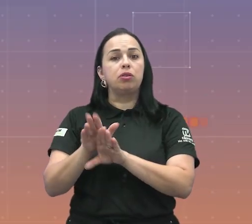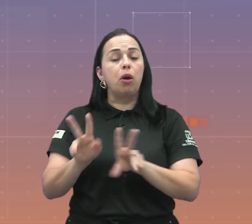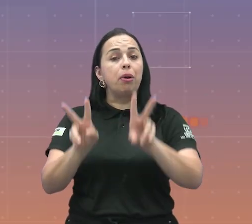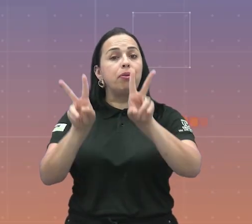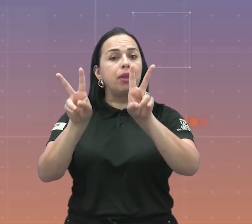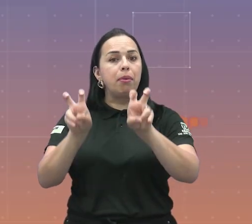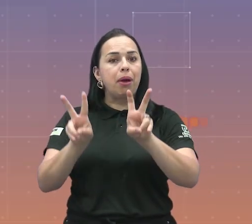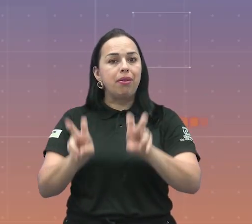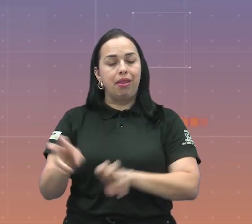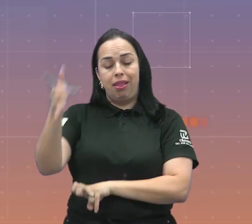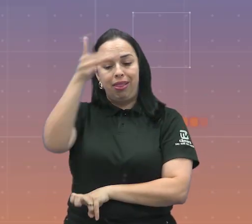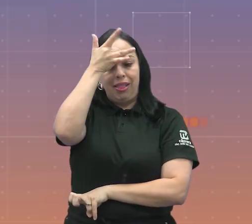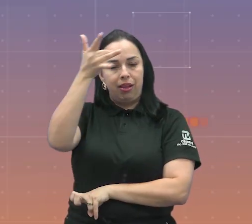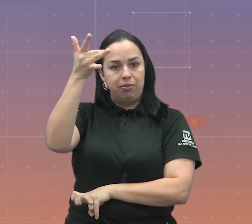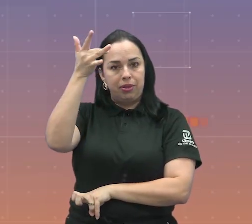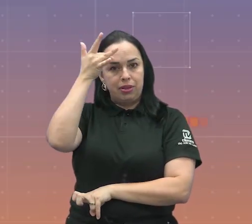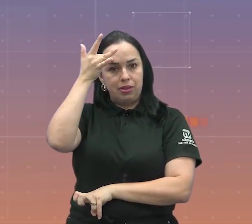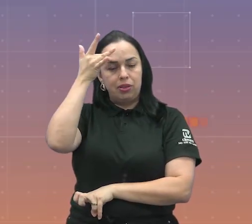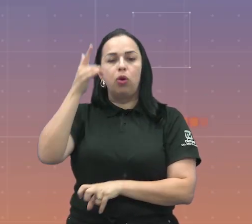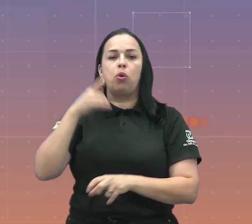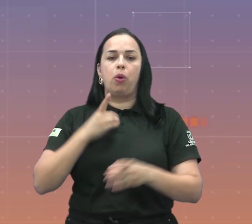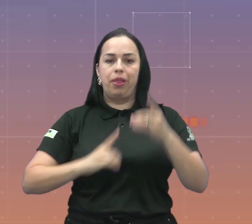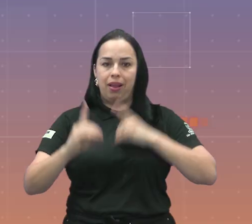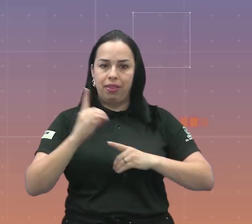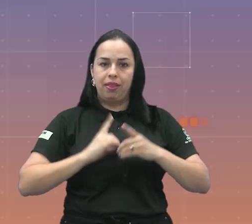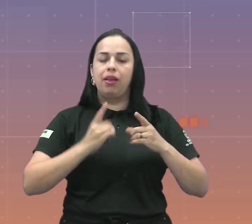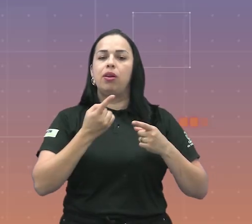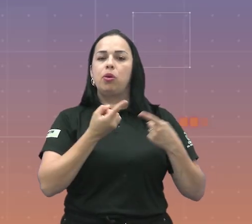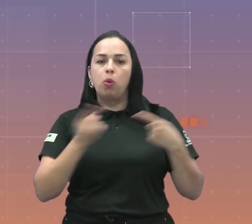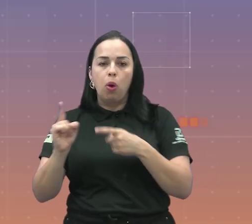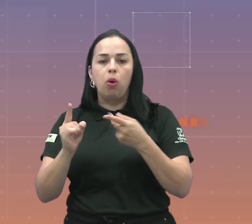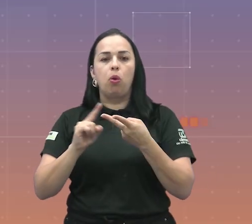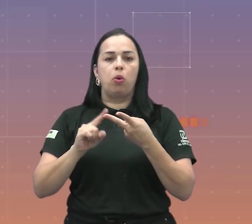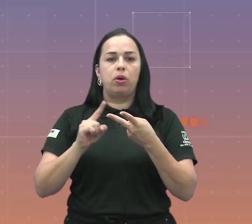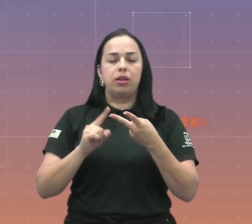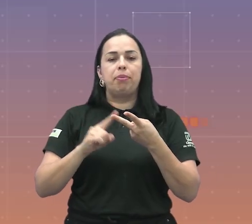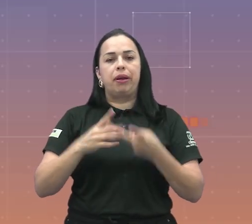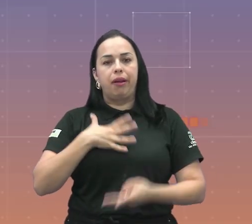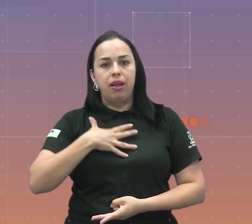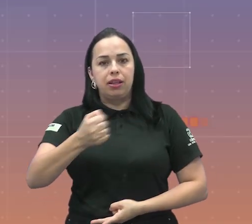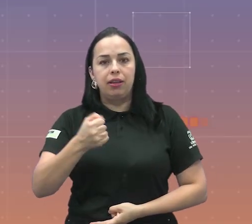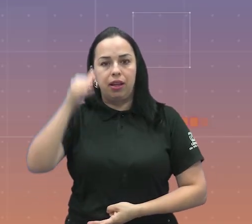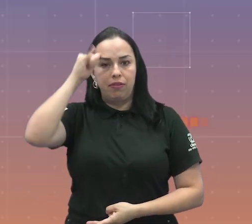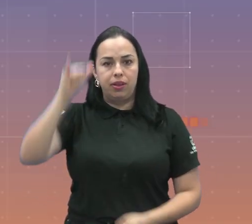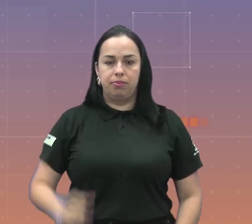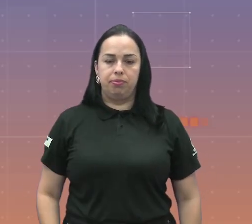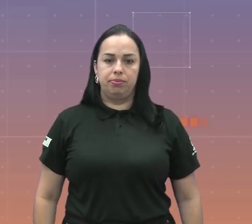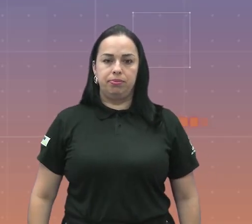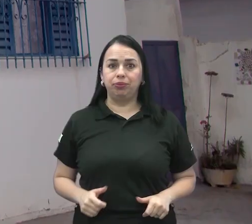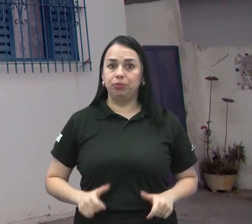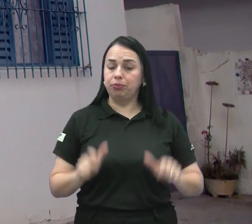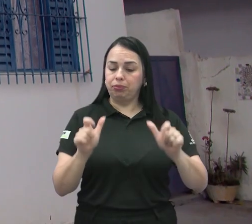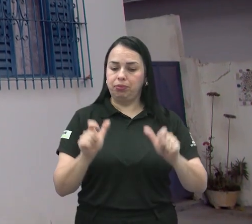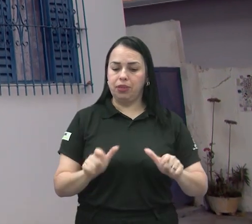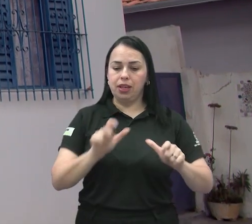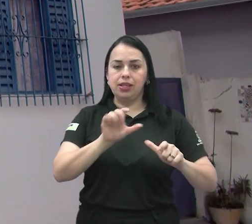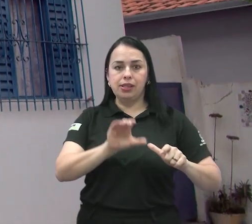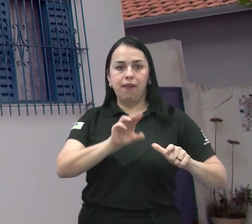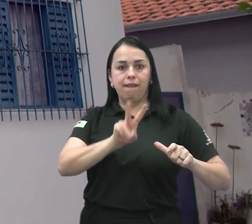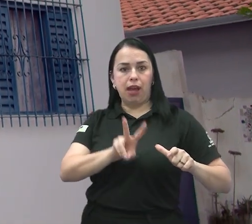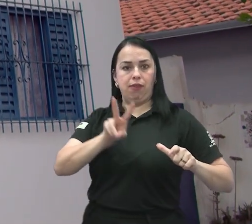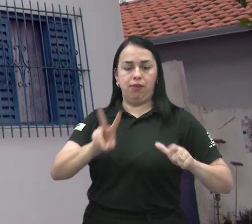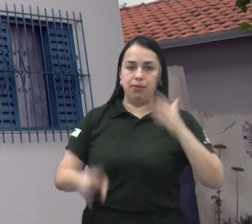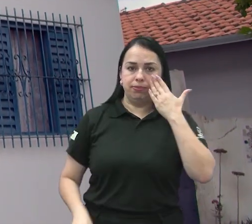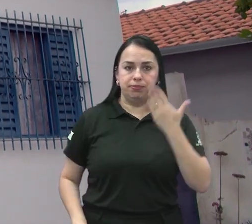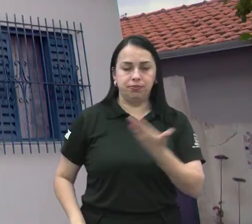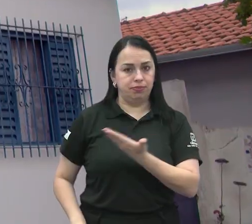e responsável sobre temas da saúde mental, como combate à depressão e prevenção ao suicídio. É neste local que